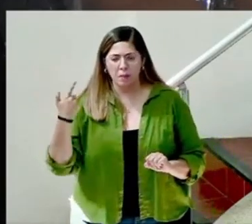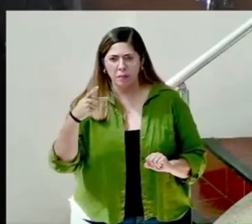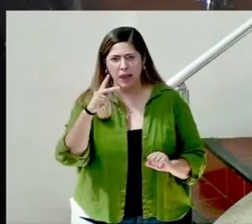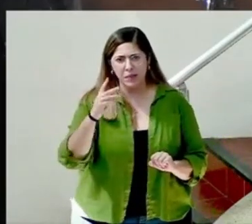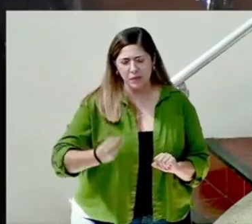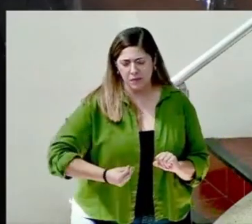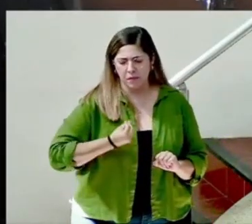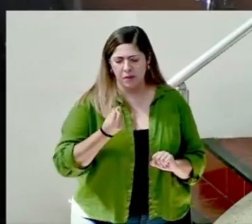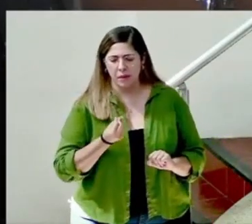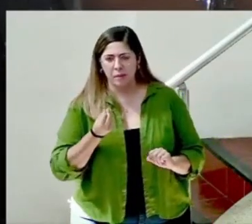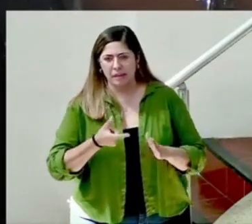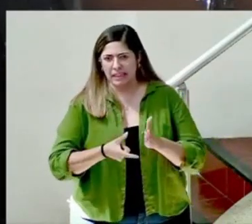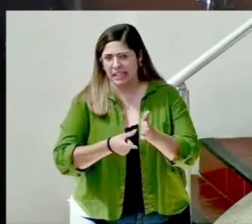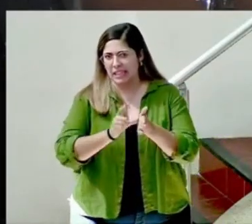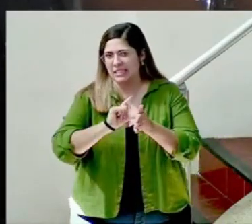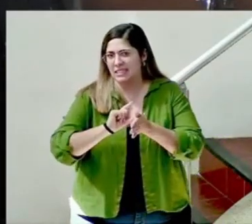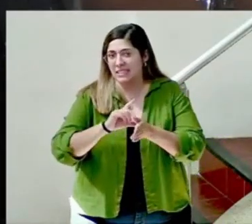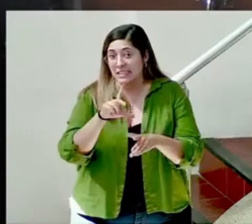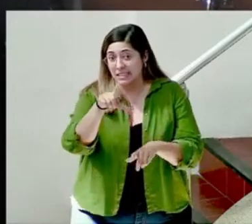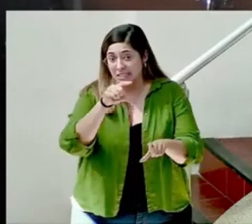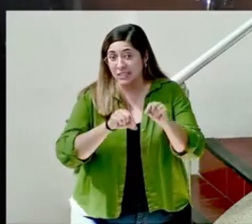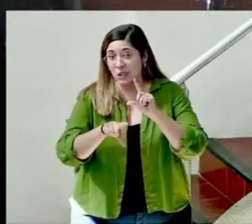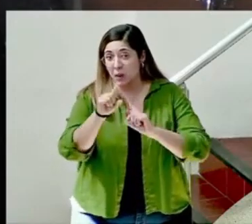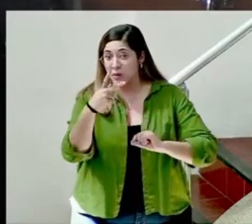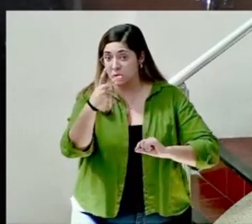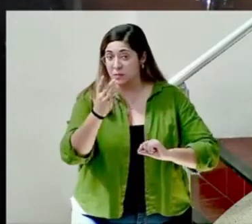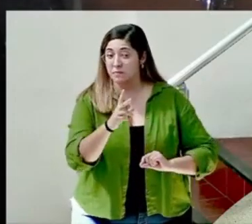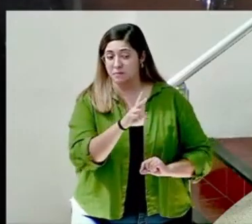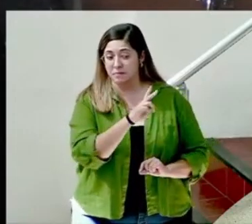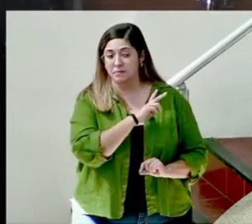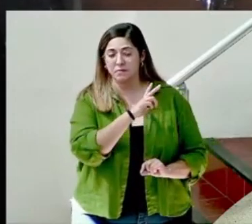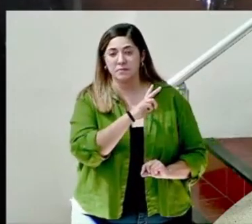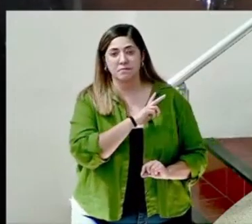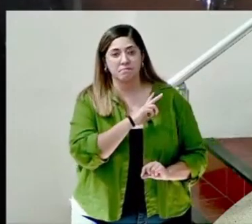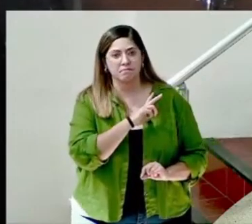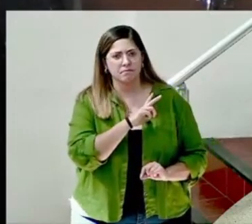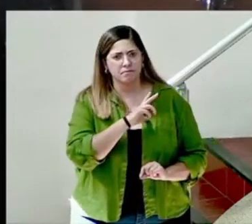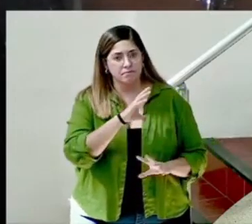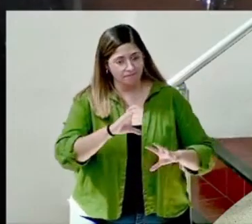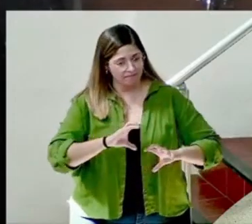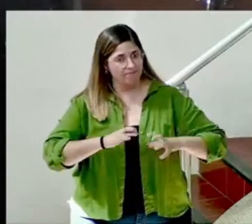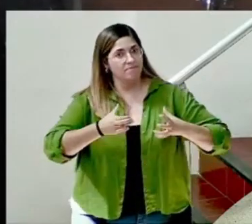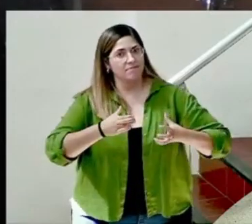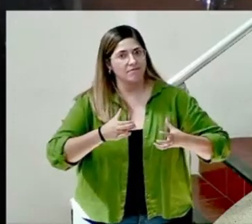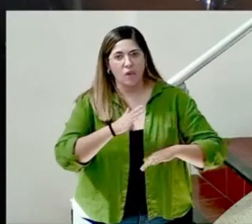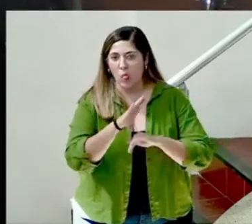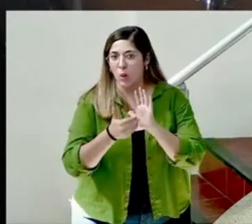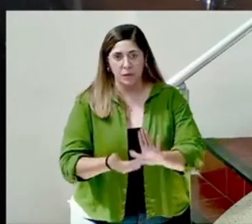vai estar por trás das nossas escolhas, do nosso comportamento,